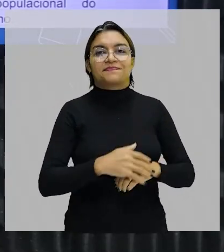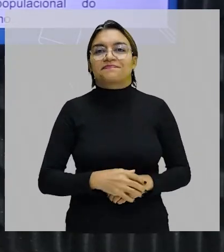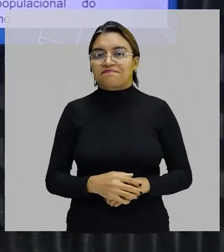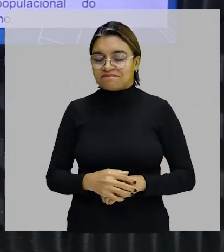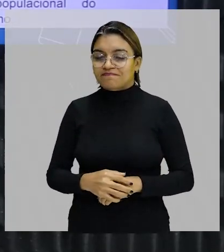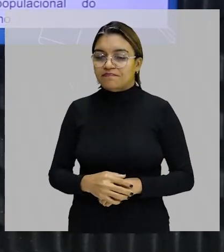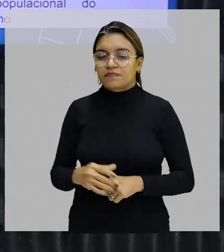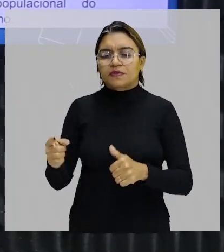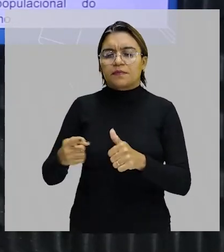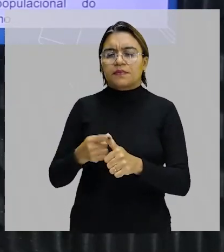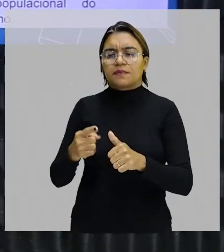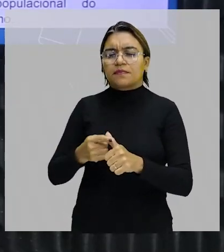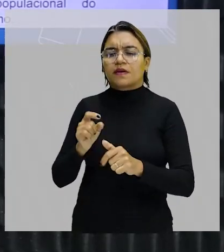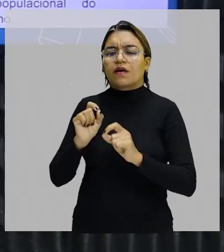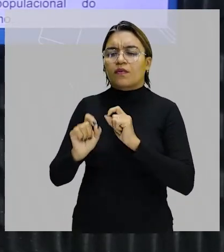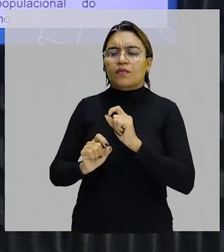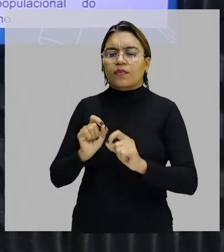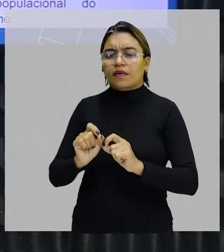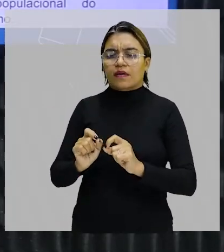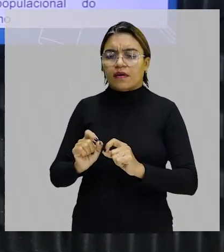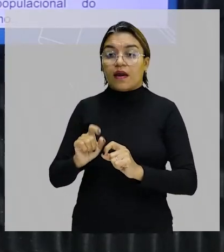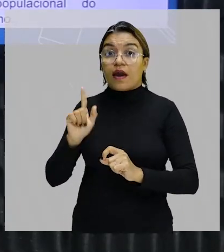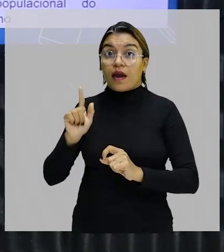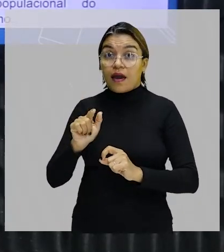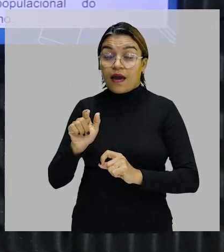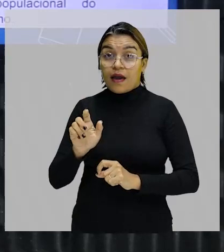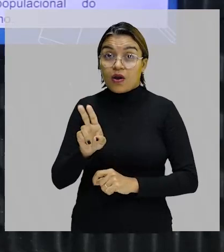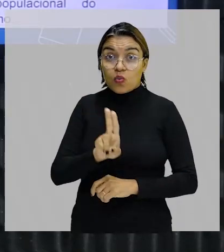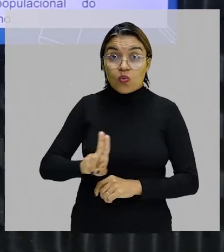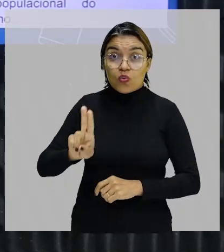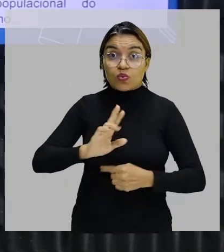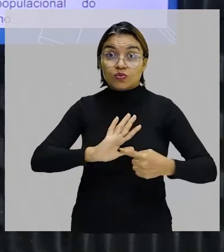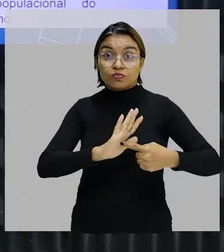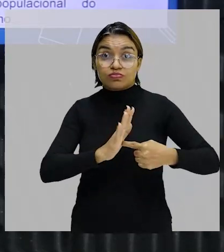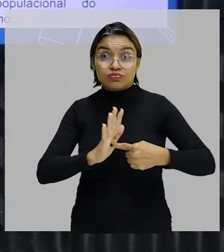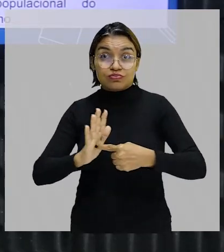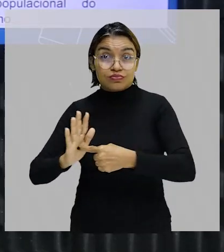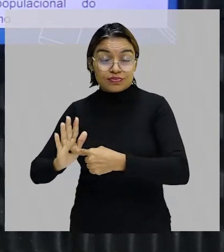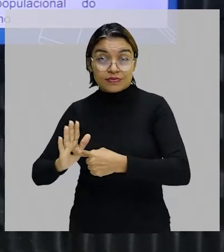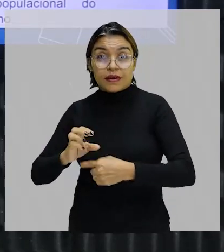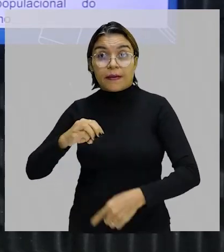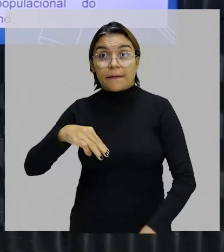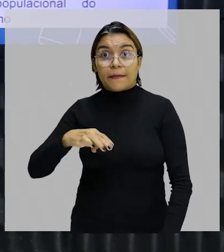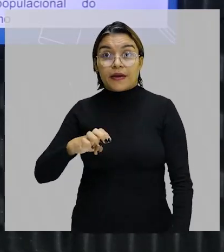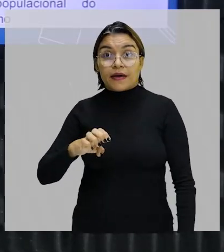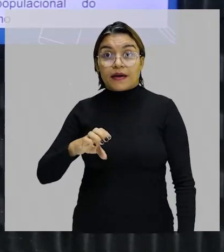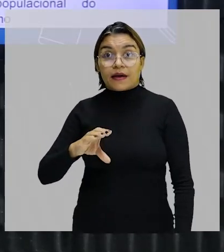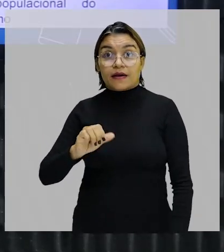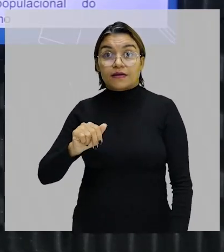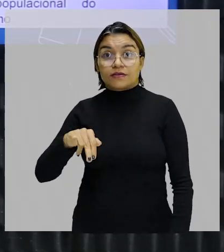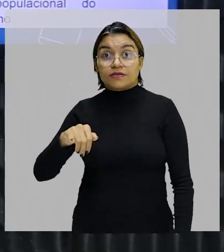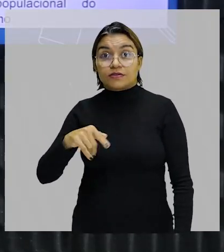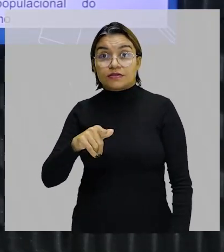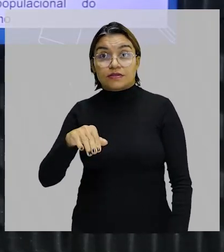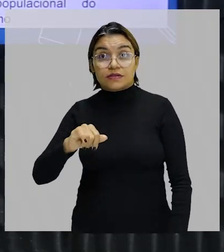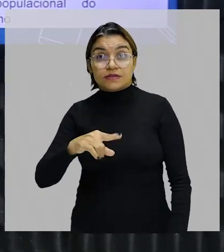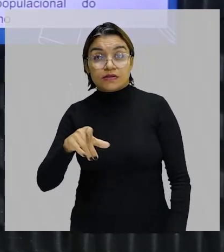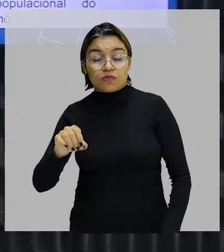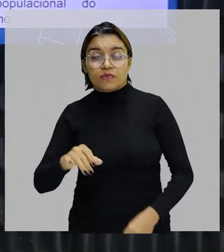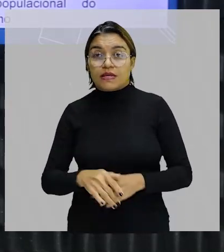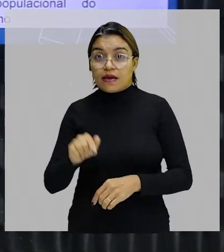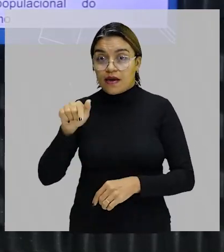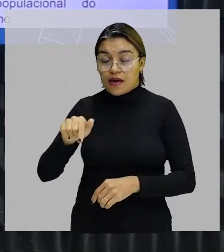delas que a gente cita é o processo da mecanização. Tá? E tu pode dizer, Marcos, mas a mecanização ela é algo positivo, ela aumenta, por exemplo,